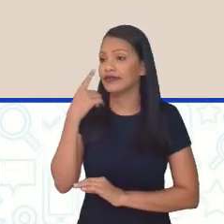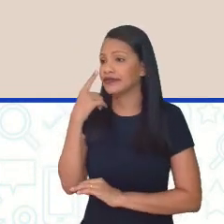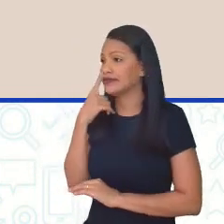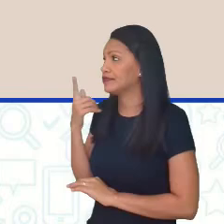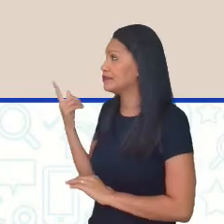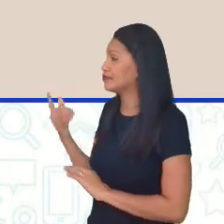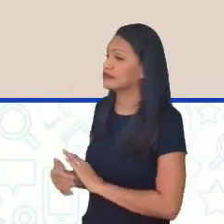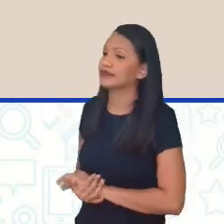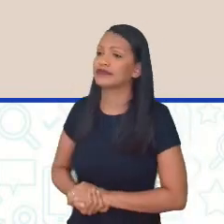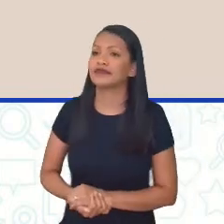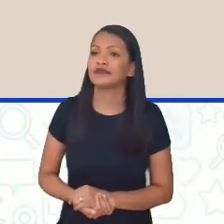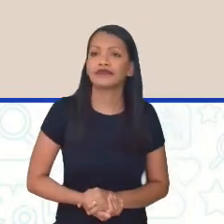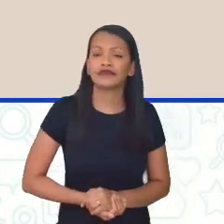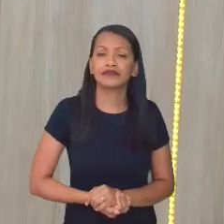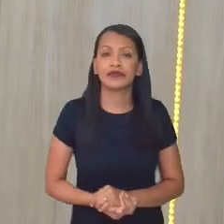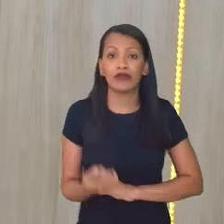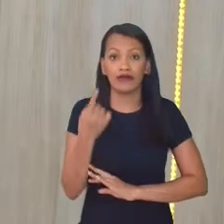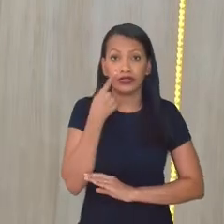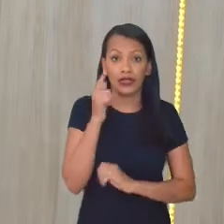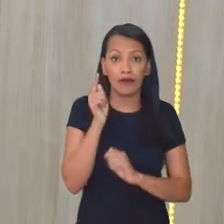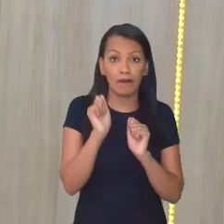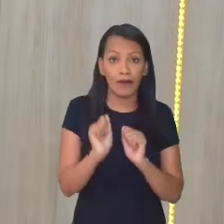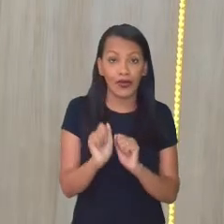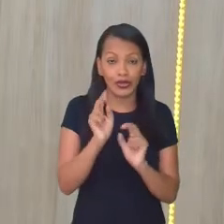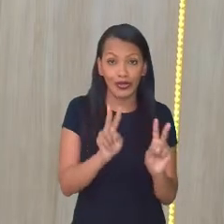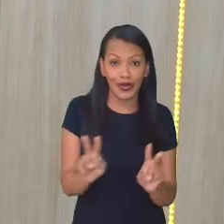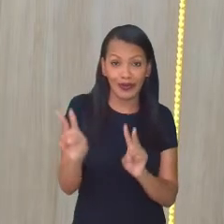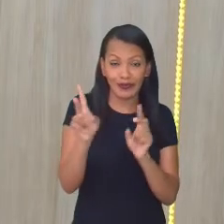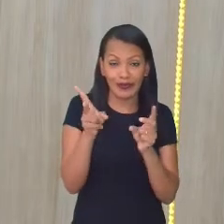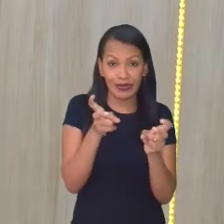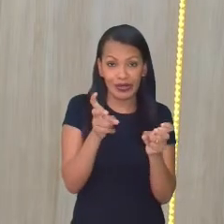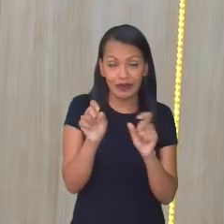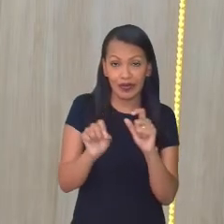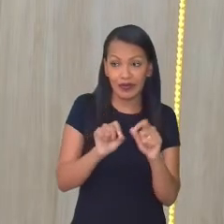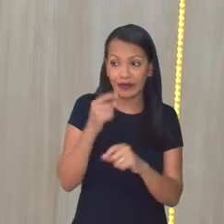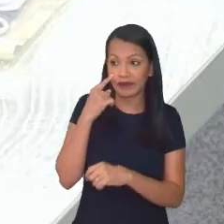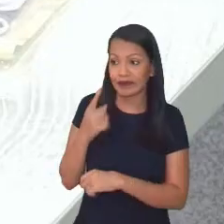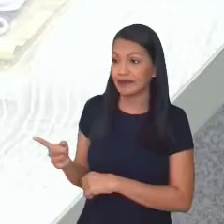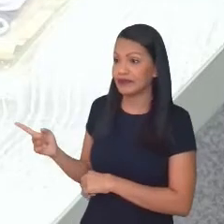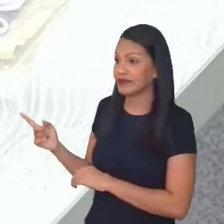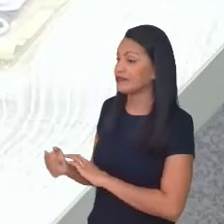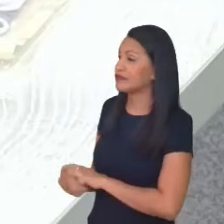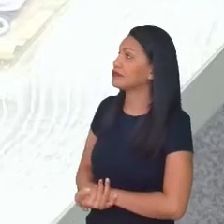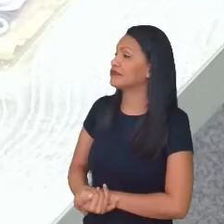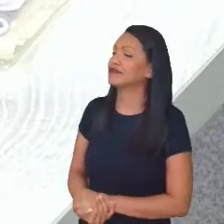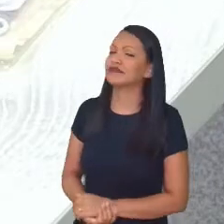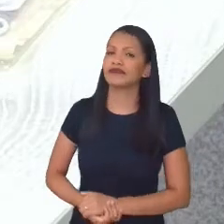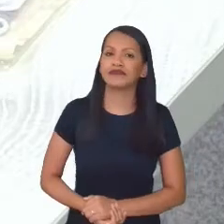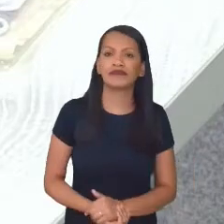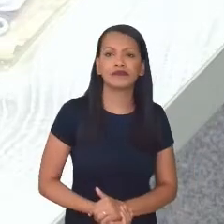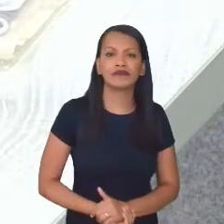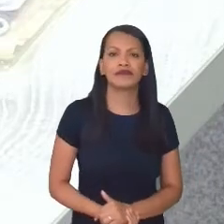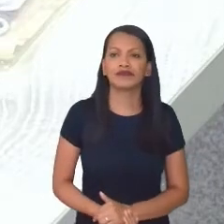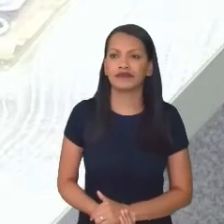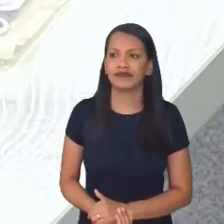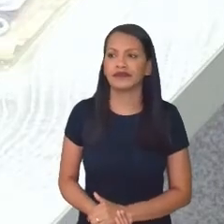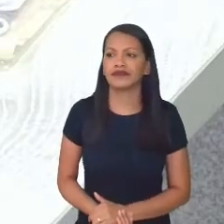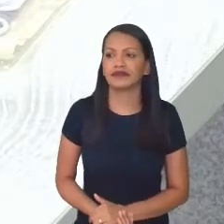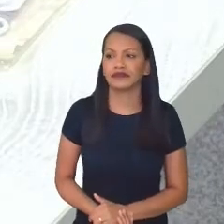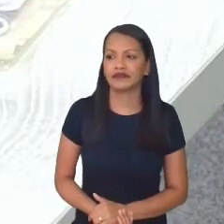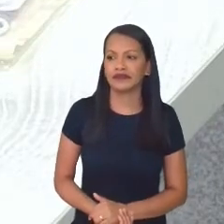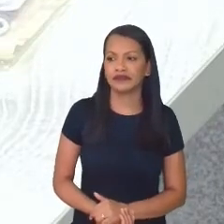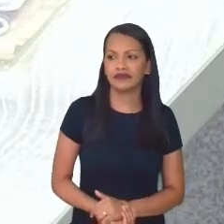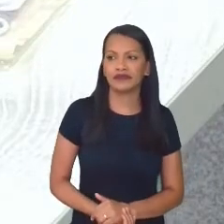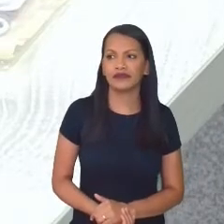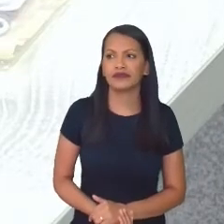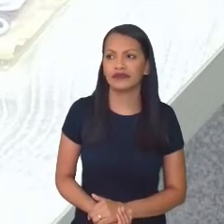com o diafragma que vocês podem ver nessa embalagem aqui. Cleitinho vai mostrar a vocês. Observem